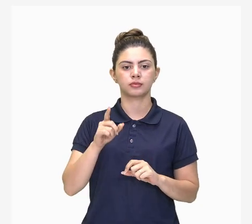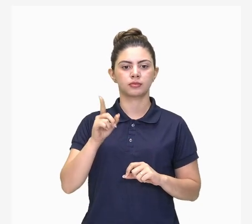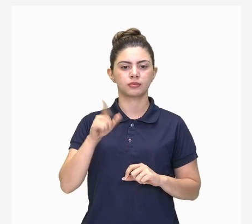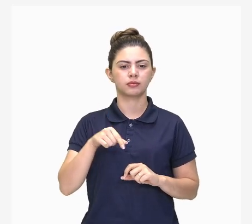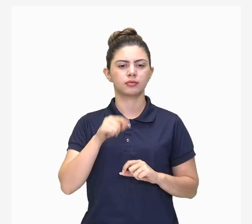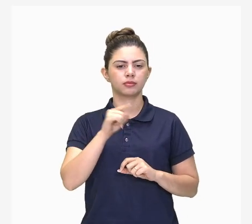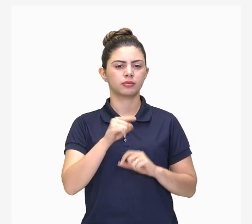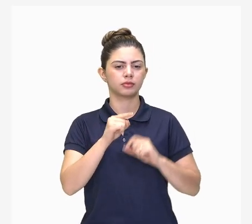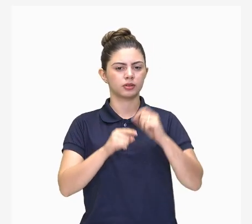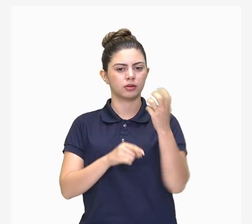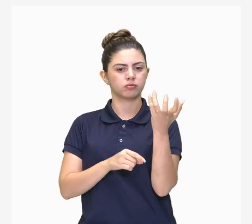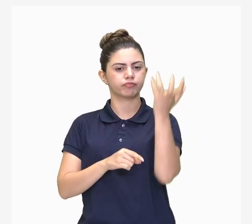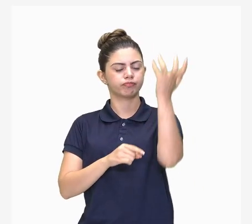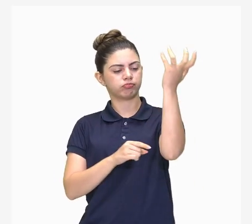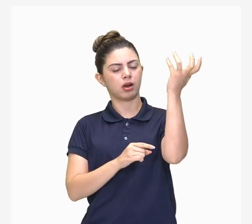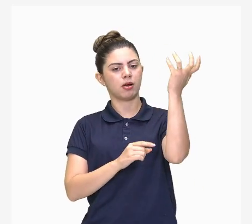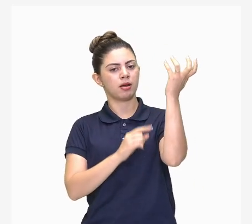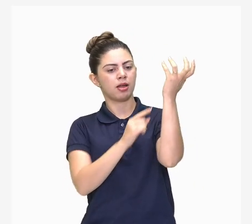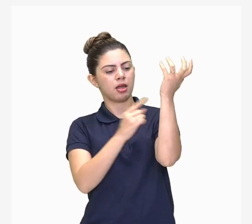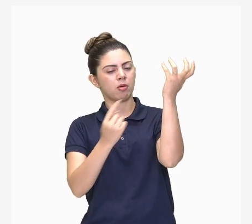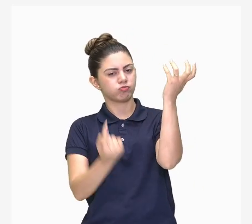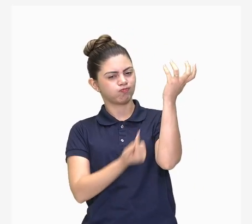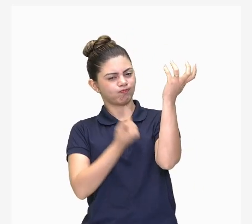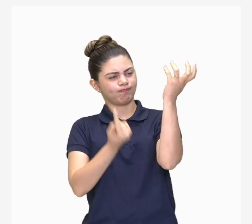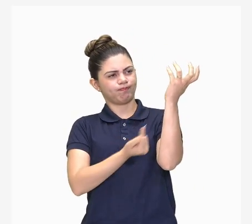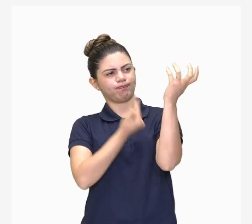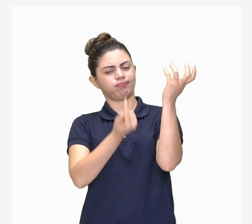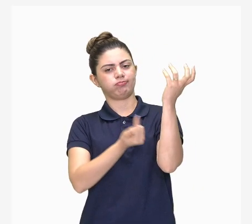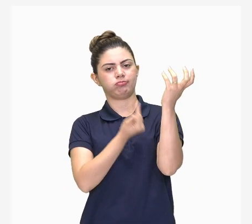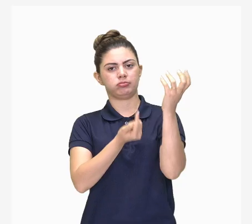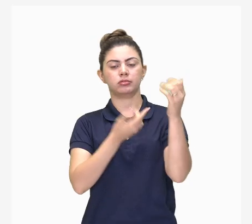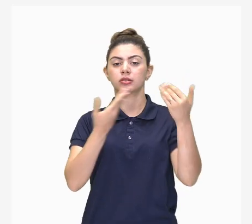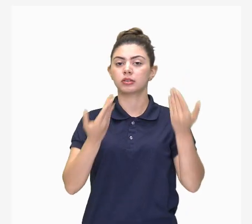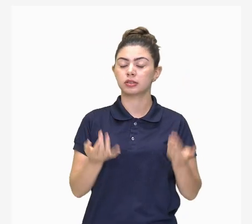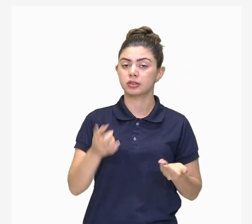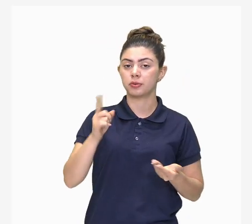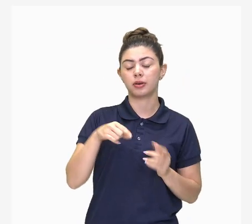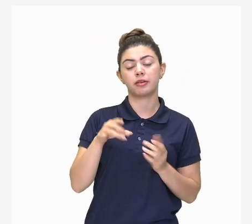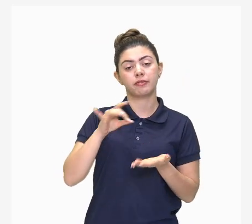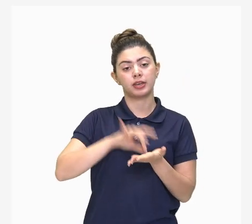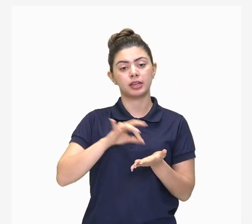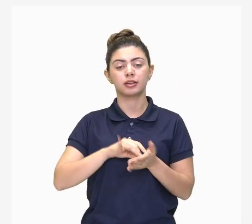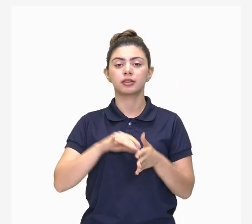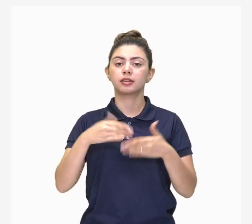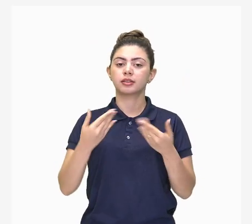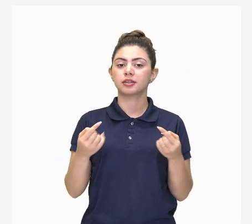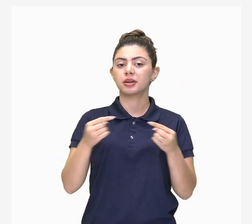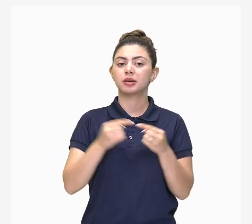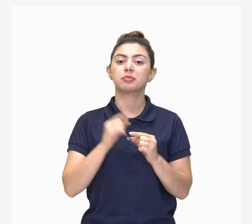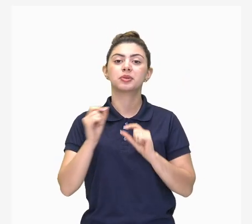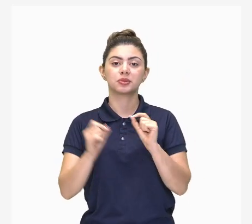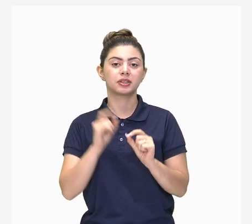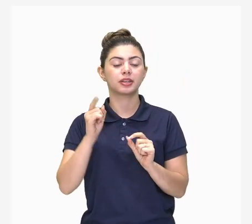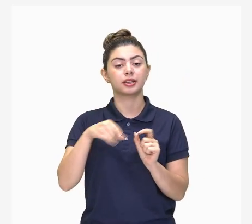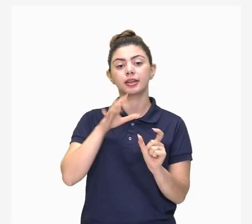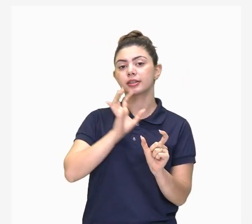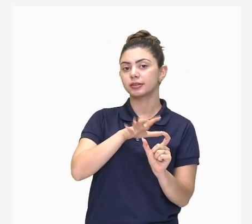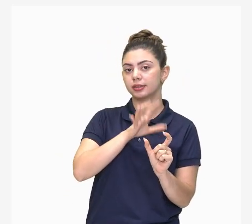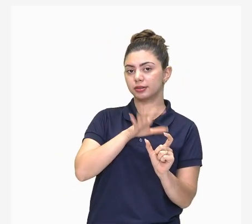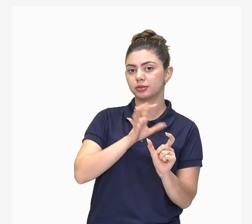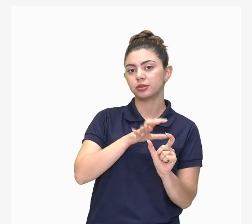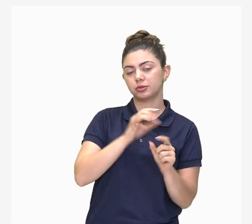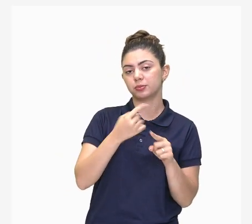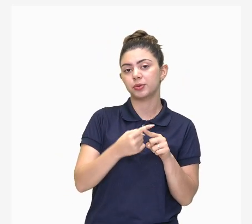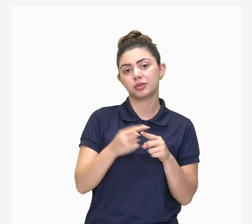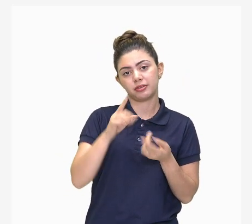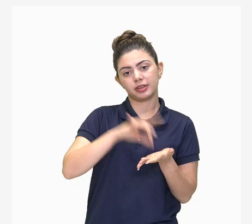da castanheira. Então, o sentido é literal, o sentido é denotativo. E a